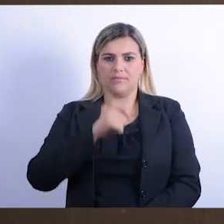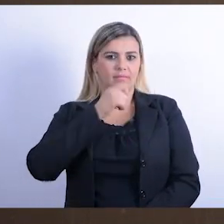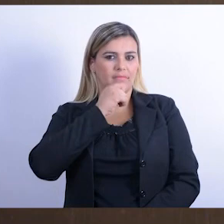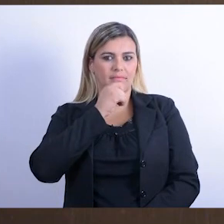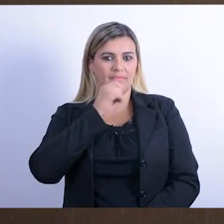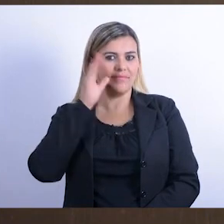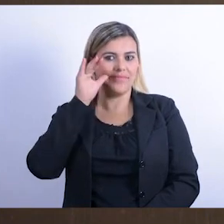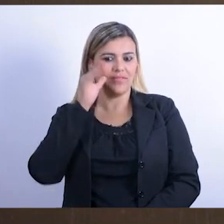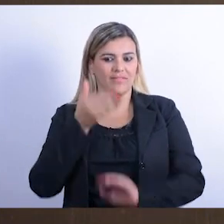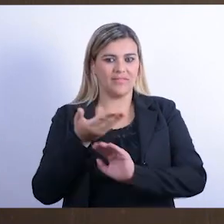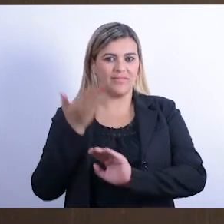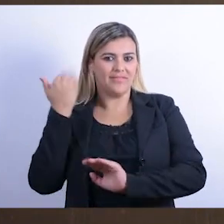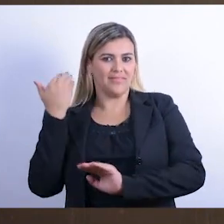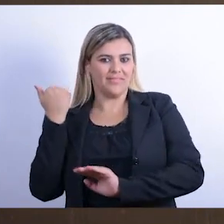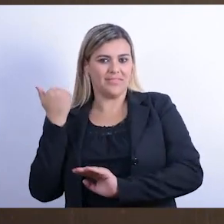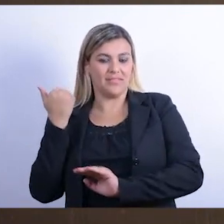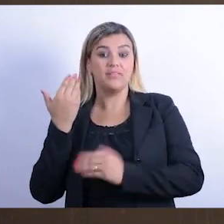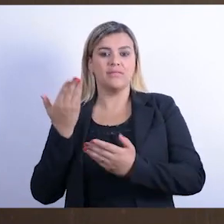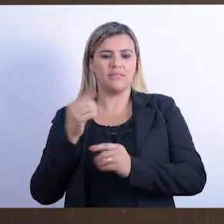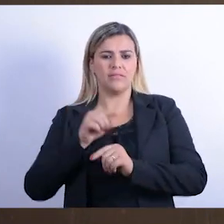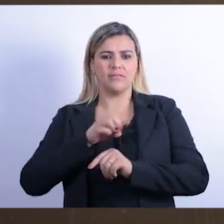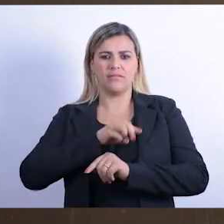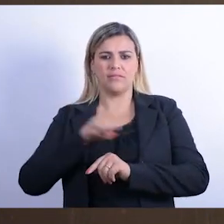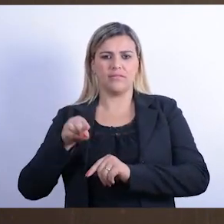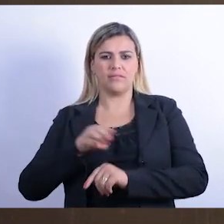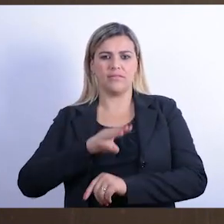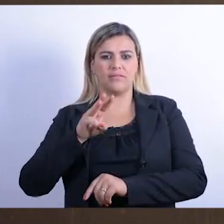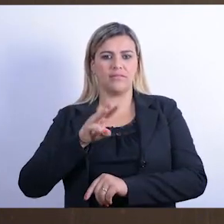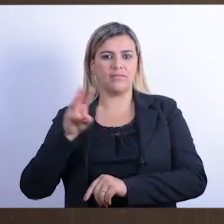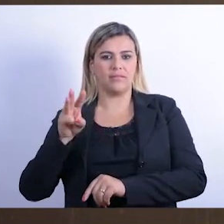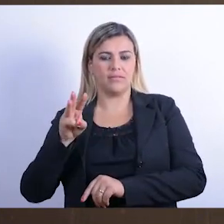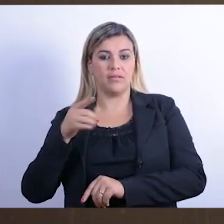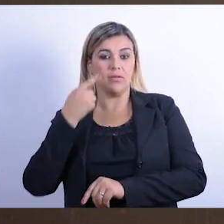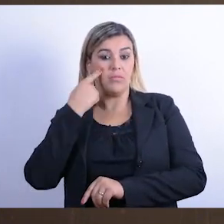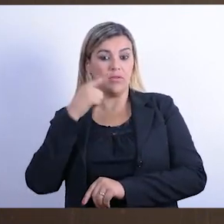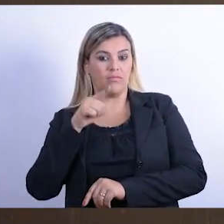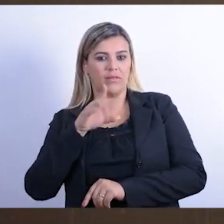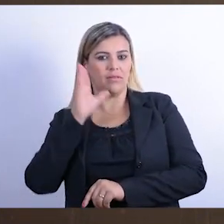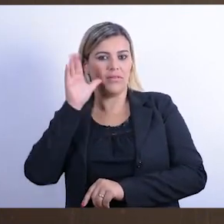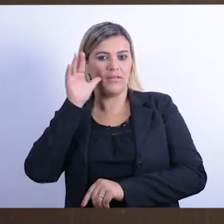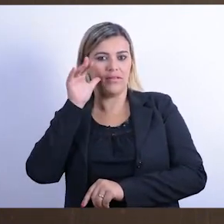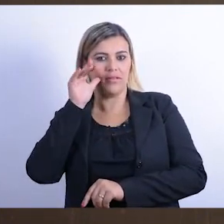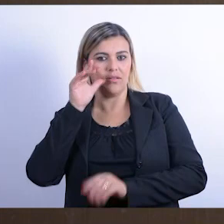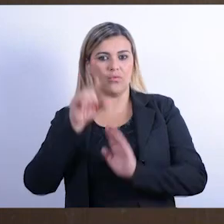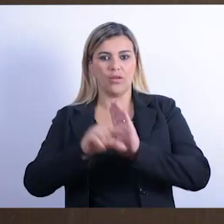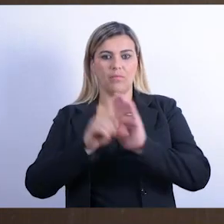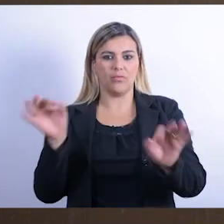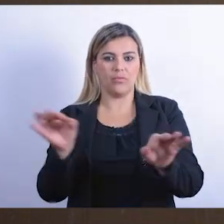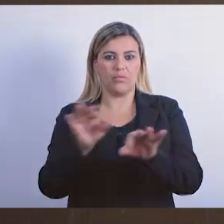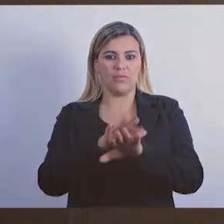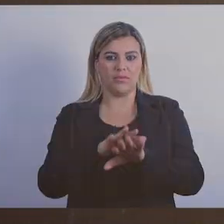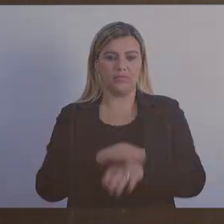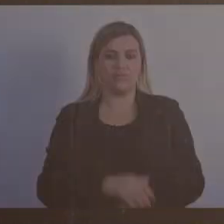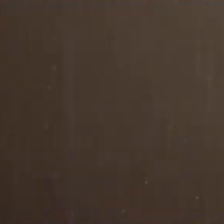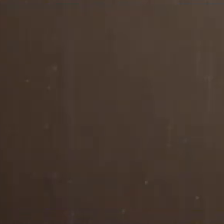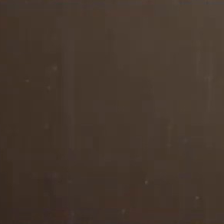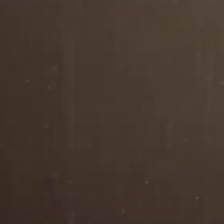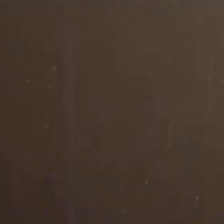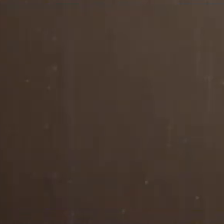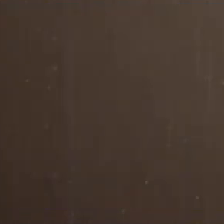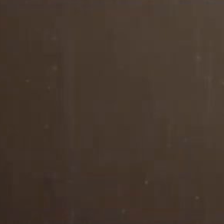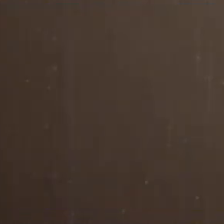Se você não assistiu ao episódio anterior, clique no link da descrição do vídeo e tenha acesso ao capítulo na íntegra.